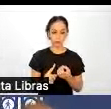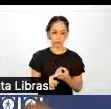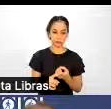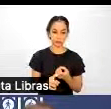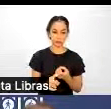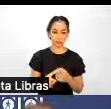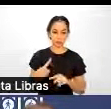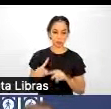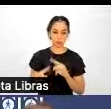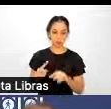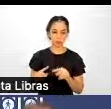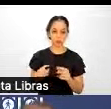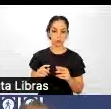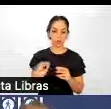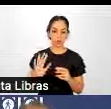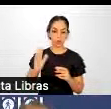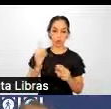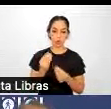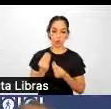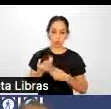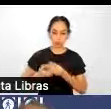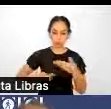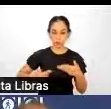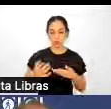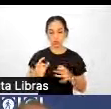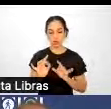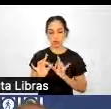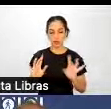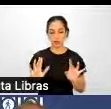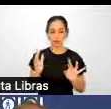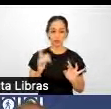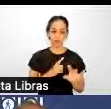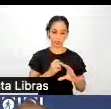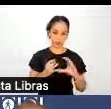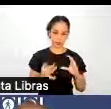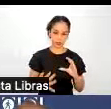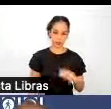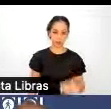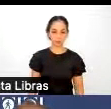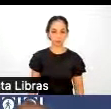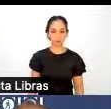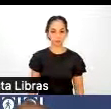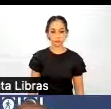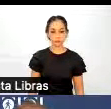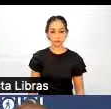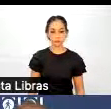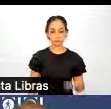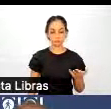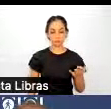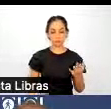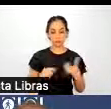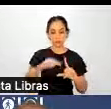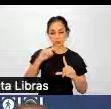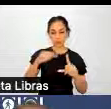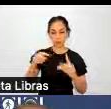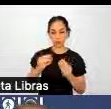como ela se espacializa. Então, para cada caso, vão acender as características existentes. E o diagrama de